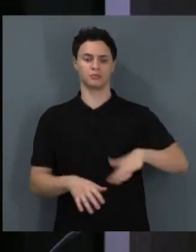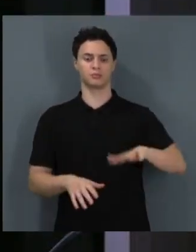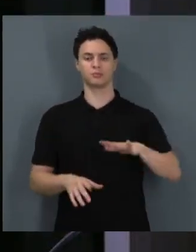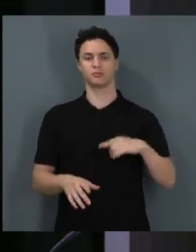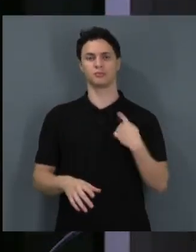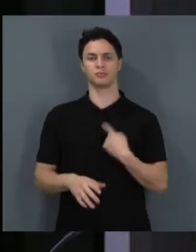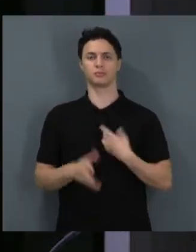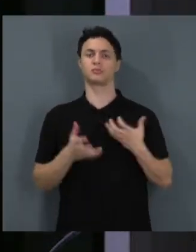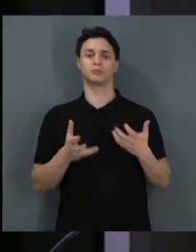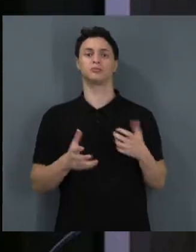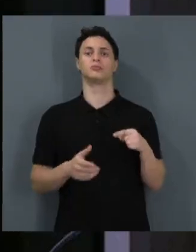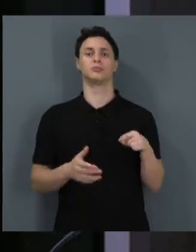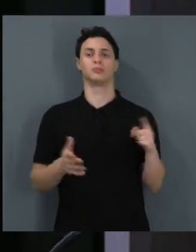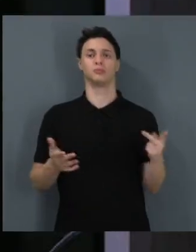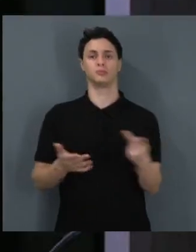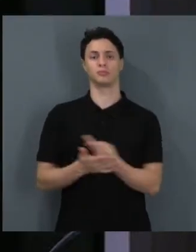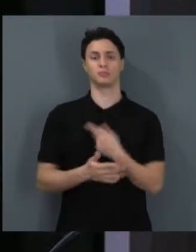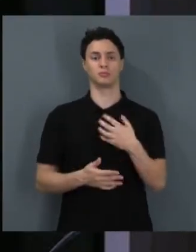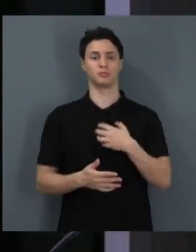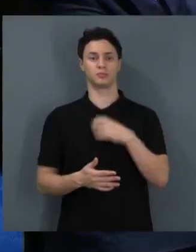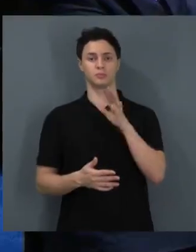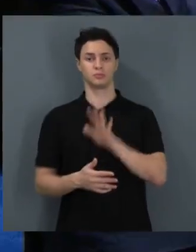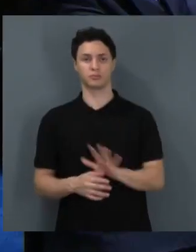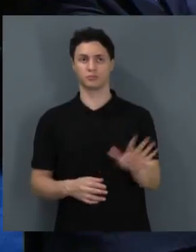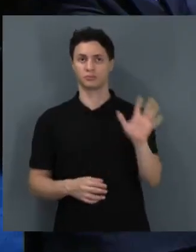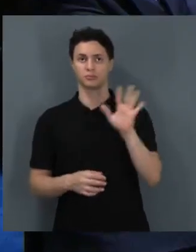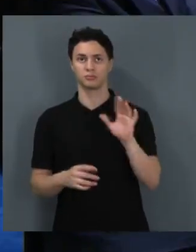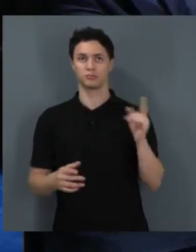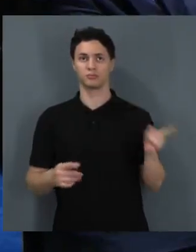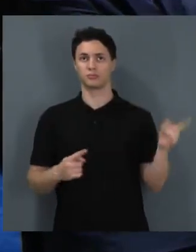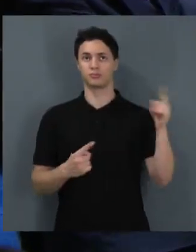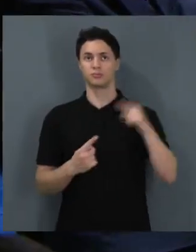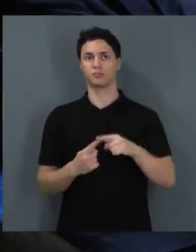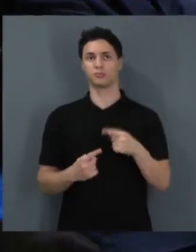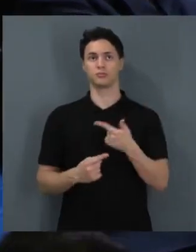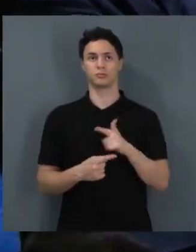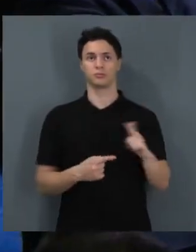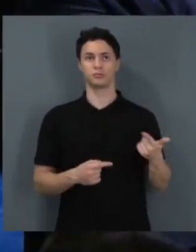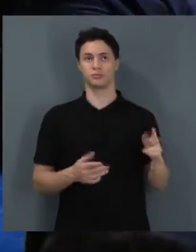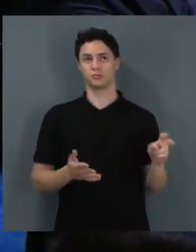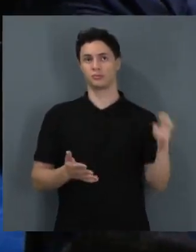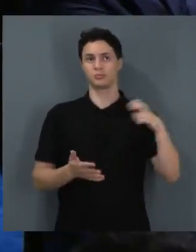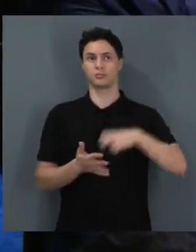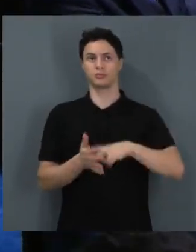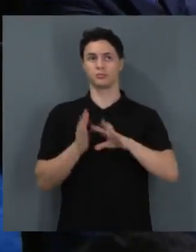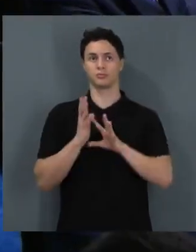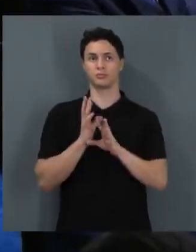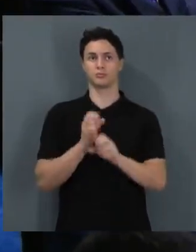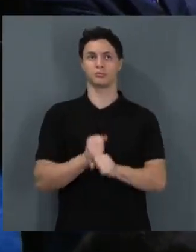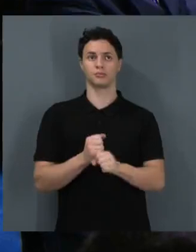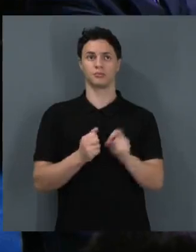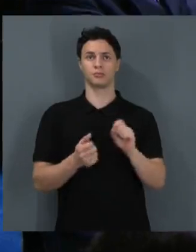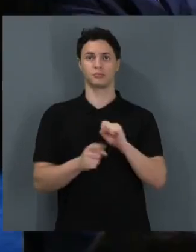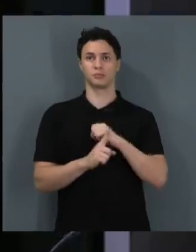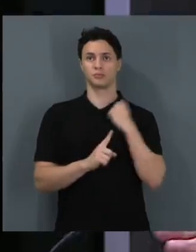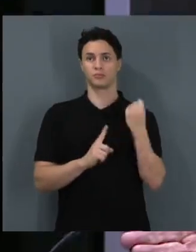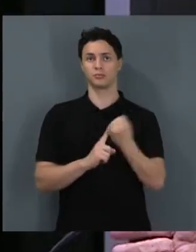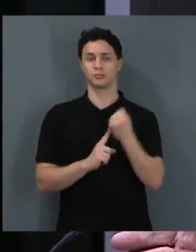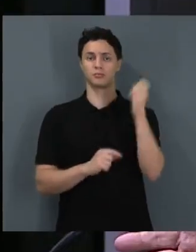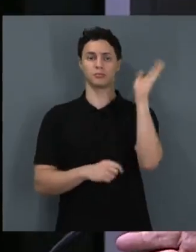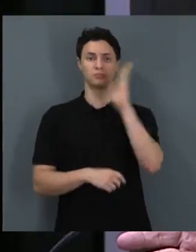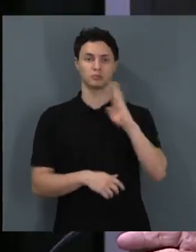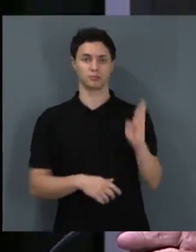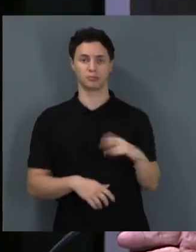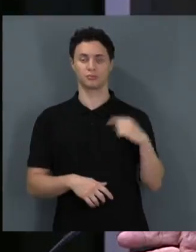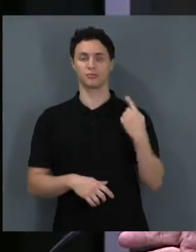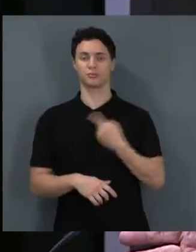estamos querendo que isso aconteça de uma forma geral, né, para que não seja penalizado o conjunto da sociedade. Nós